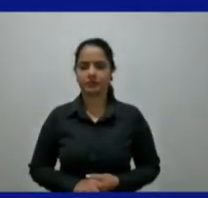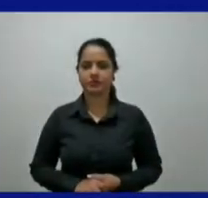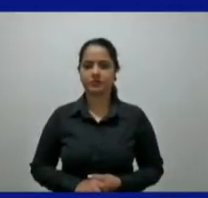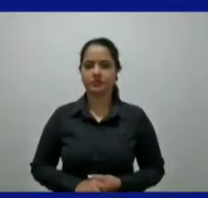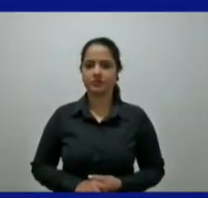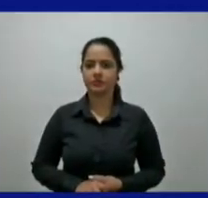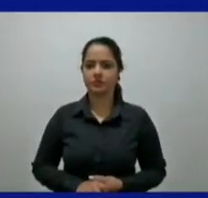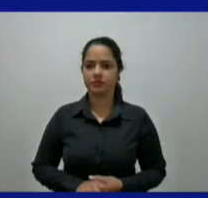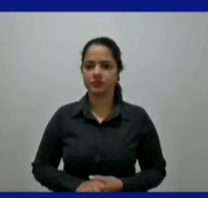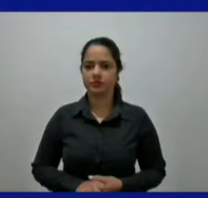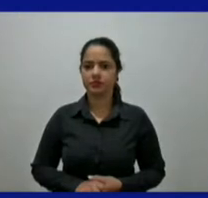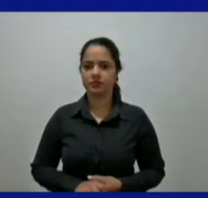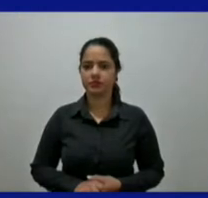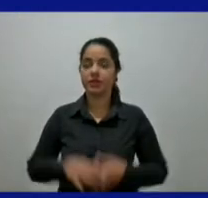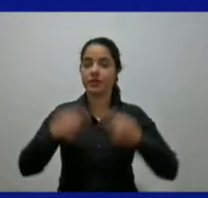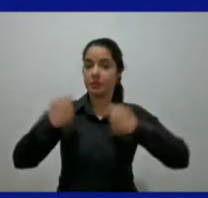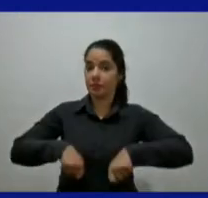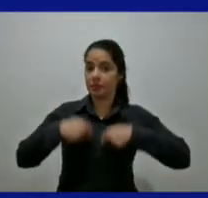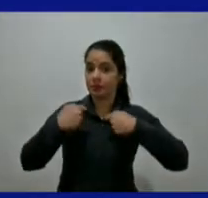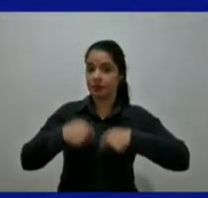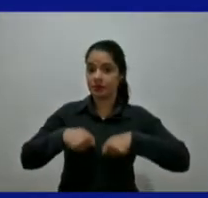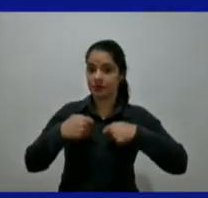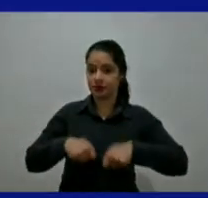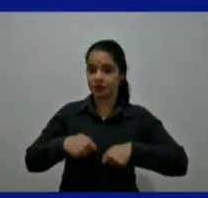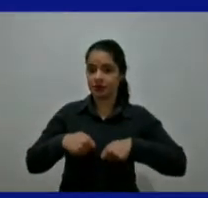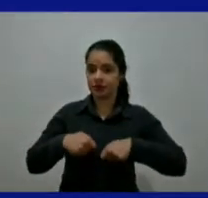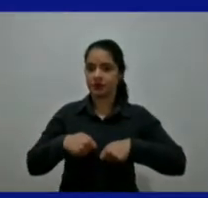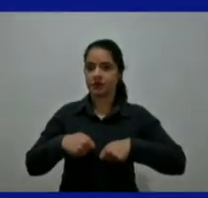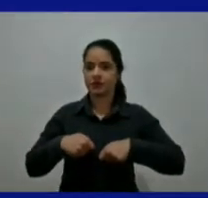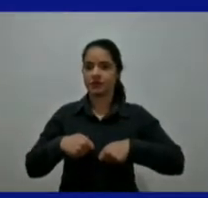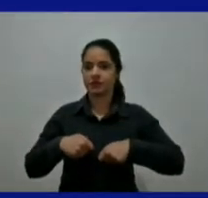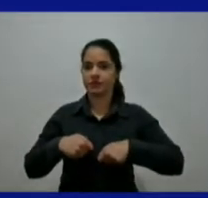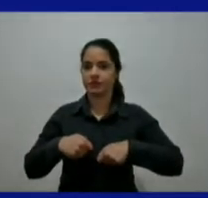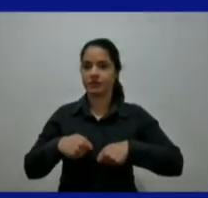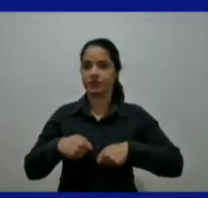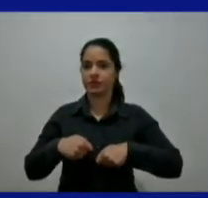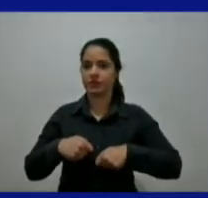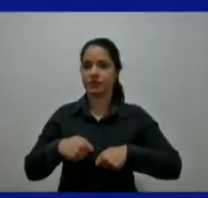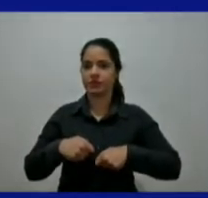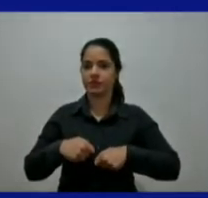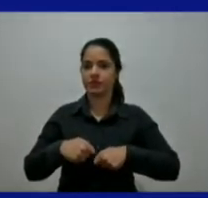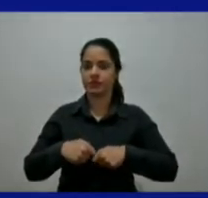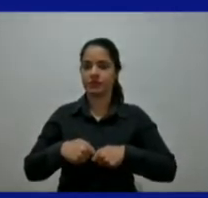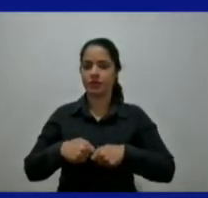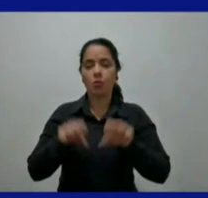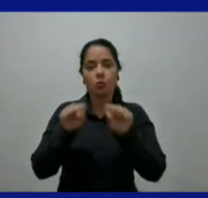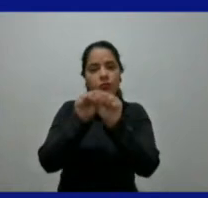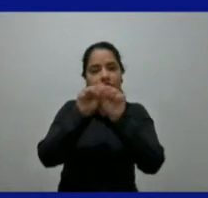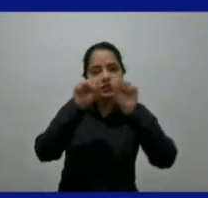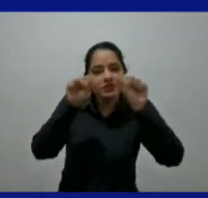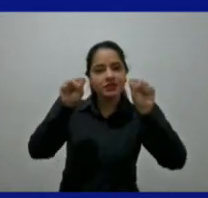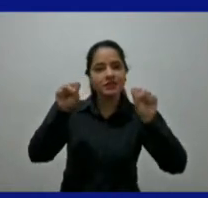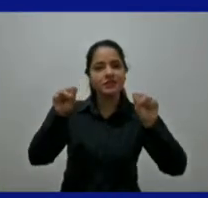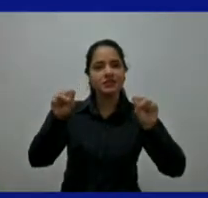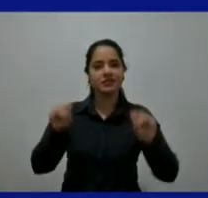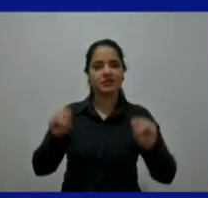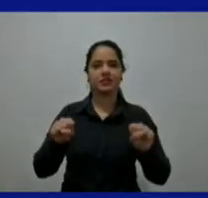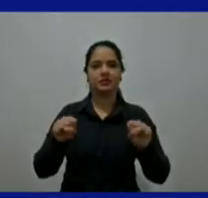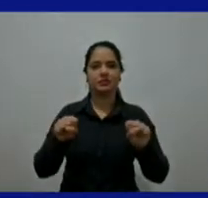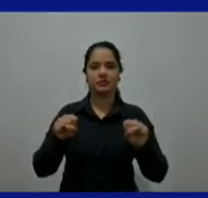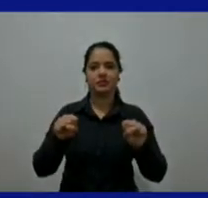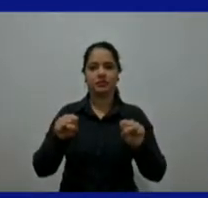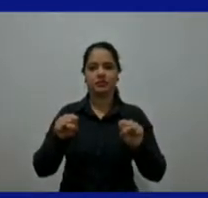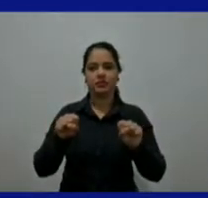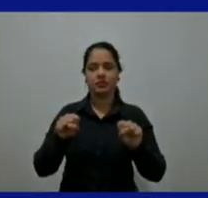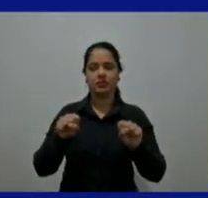era necessário, absolutamente indispensável, você ter uma resposta sistêmica para poder navegar nesse novo